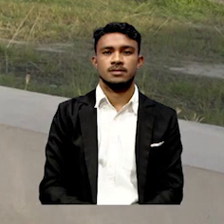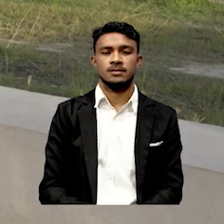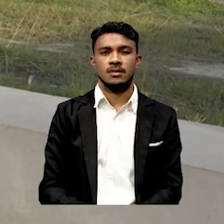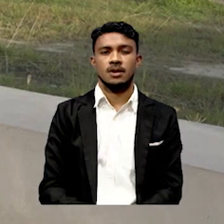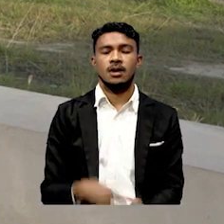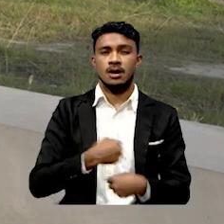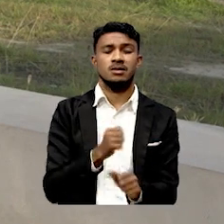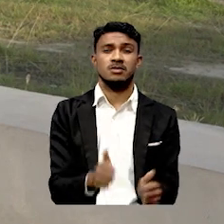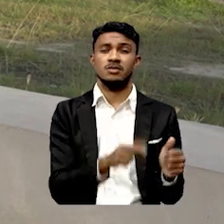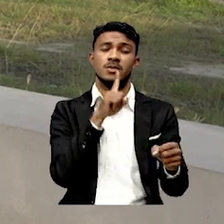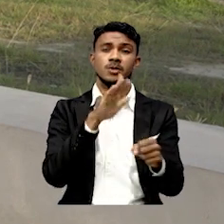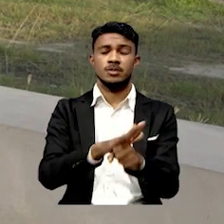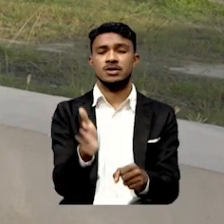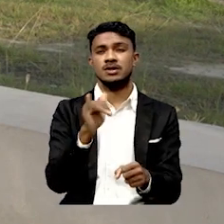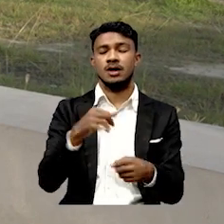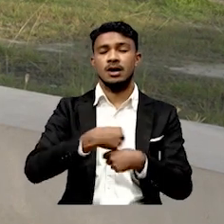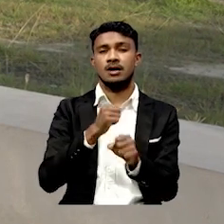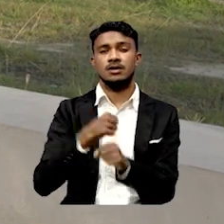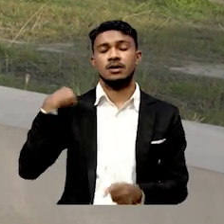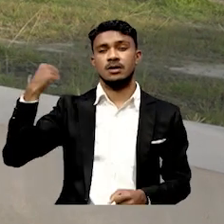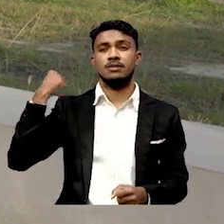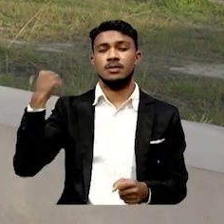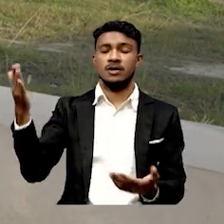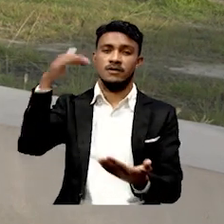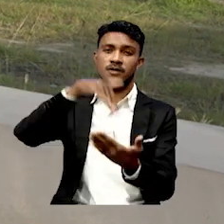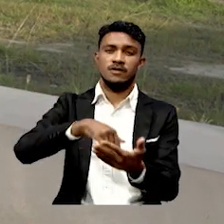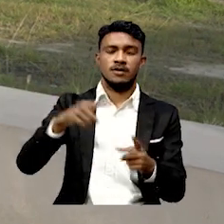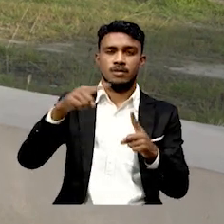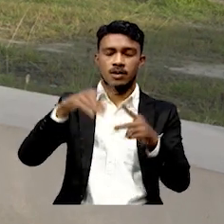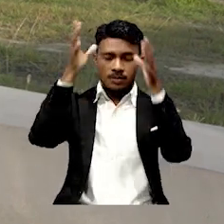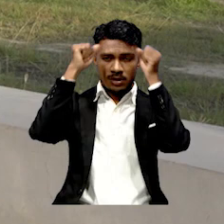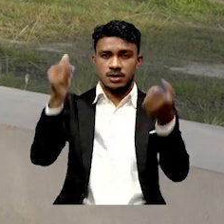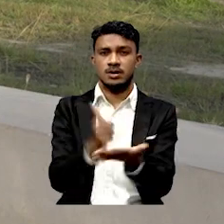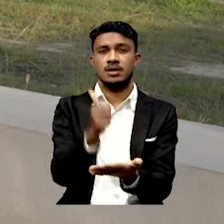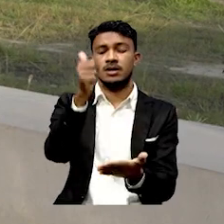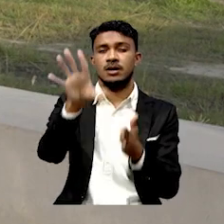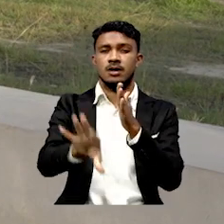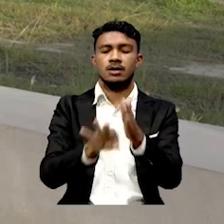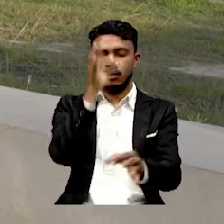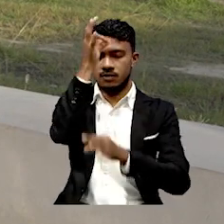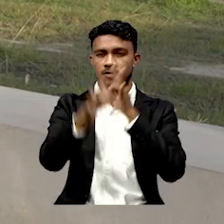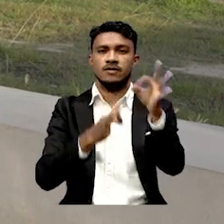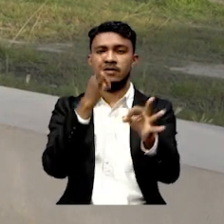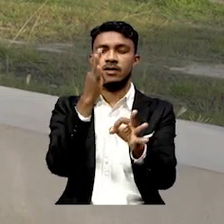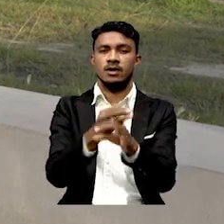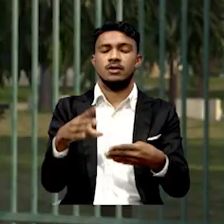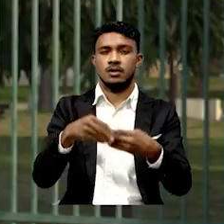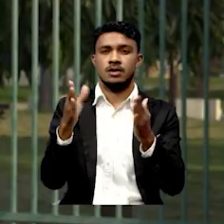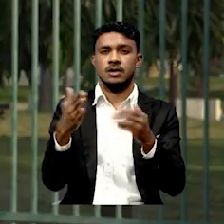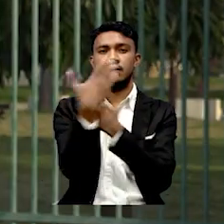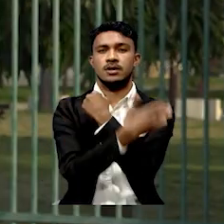Halo tuir kalai promesa sirane behalo ne kampanya ne fila paliba presidente eleito ne beheta ngono confiança atu lidera